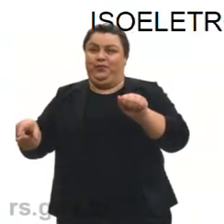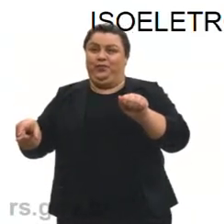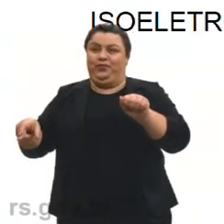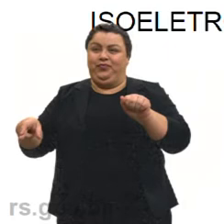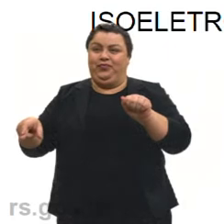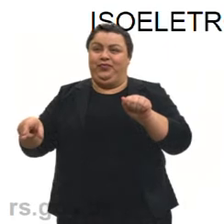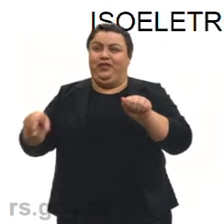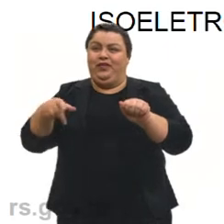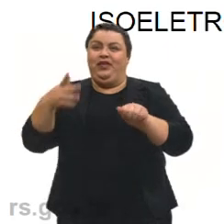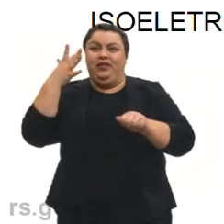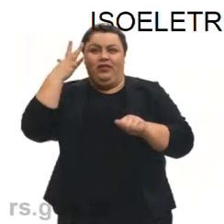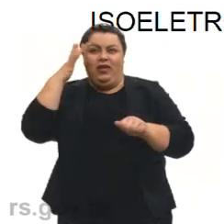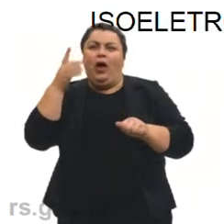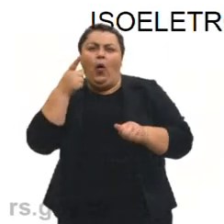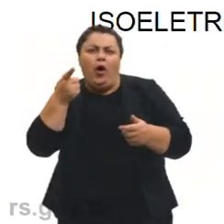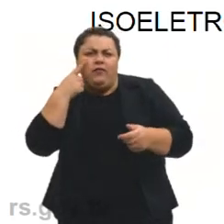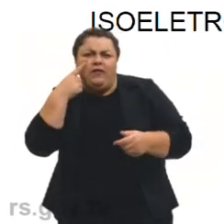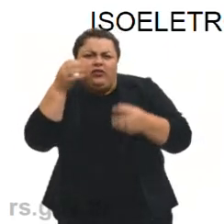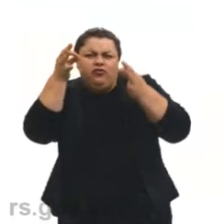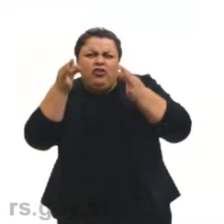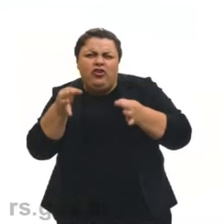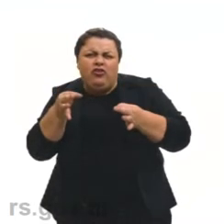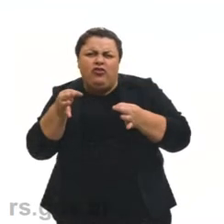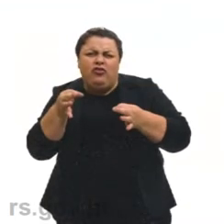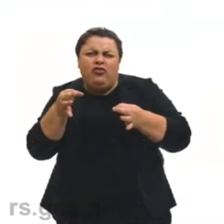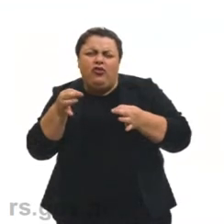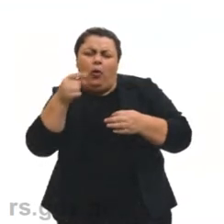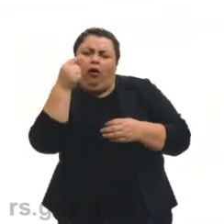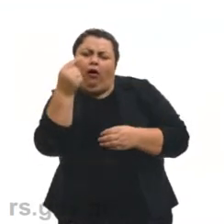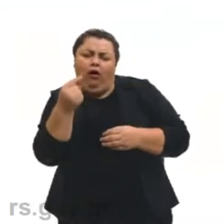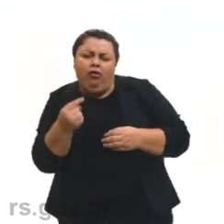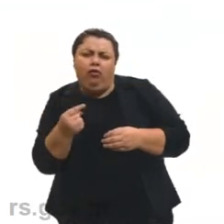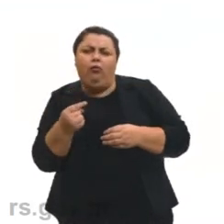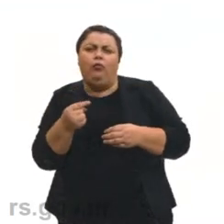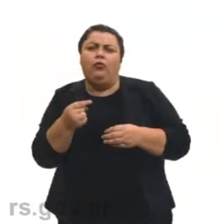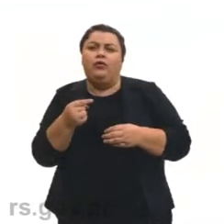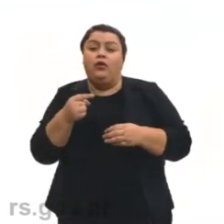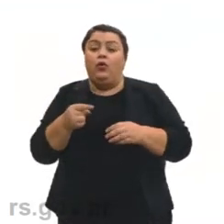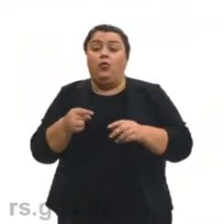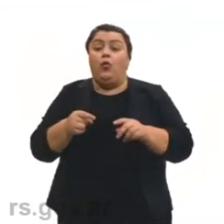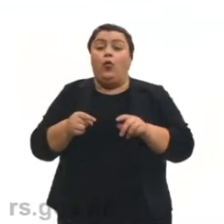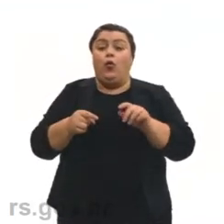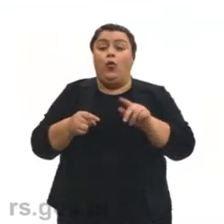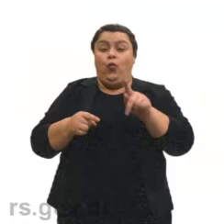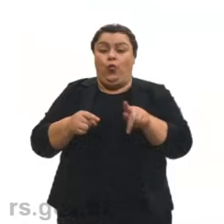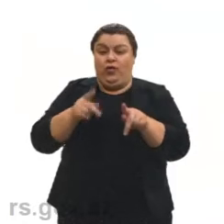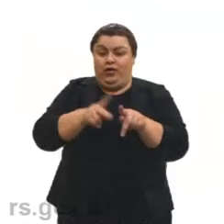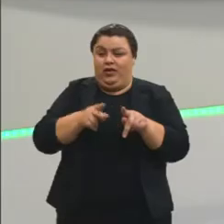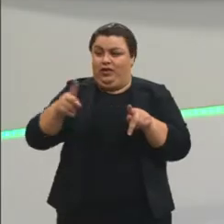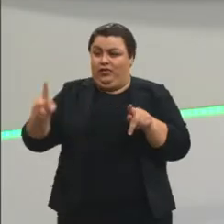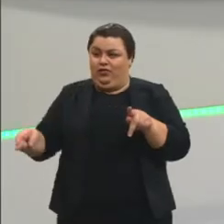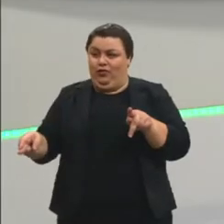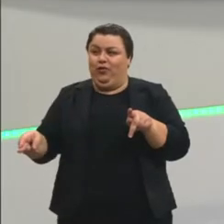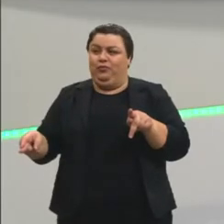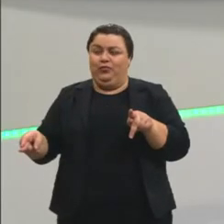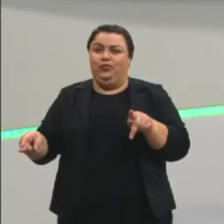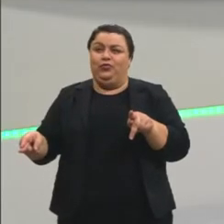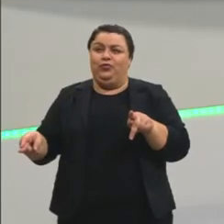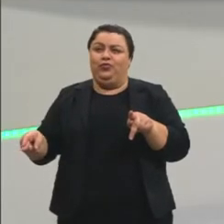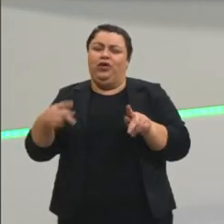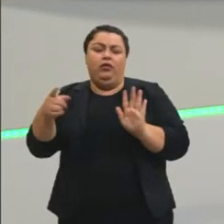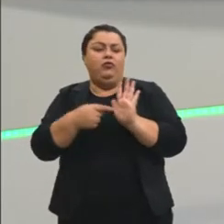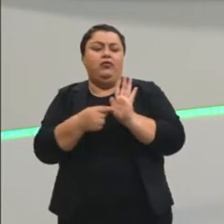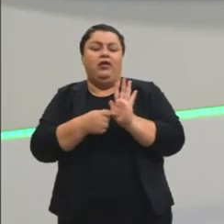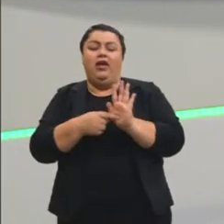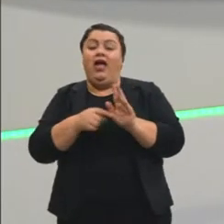semelhantes agora a gente vai entender direitinho que que é cada um e os isótopos aqui ou destaquei a